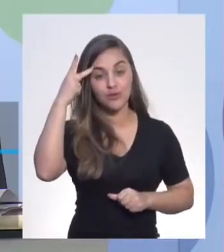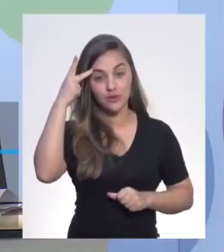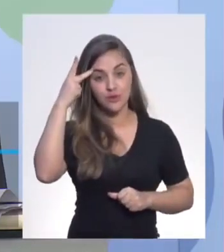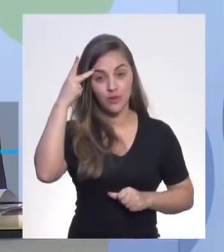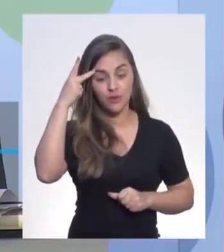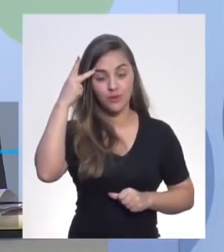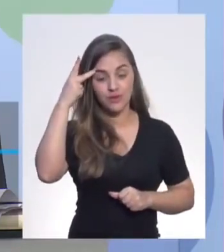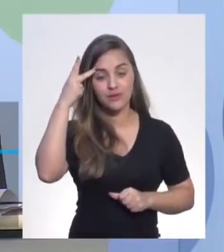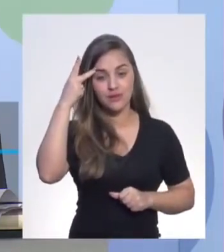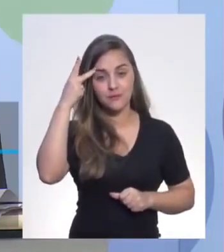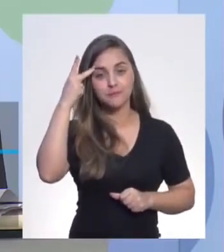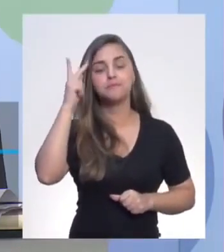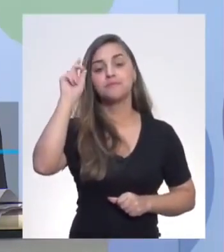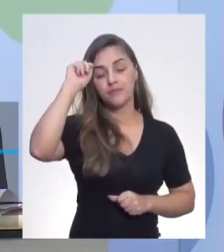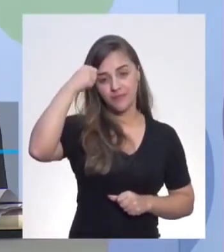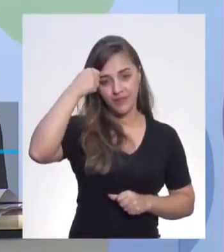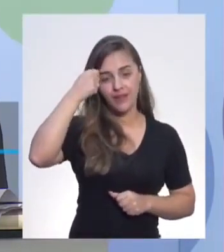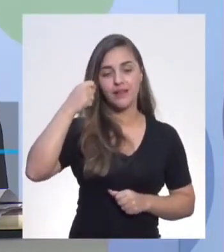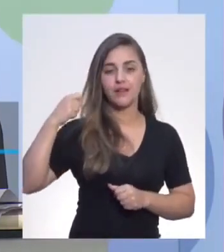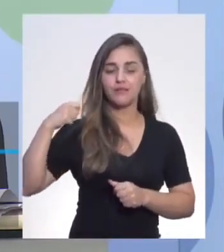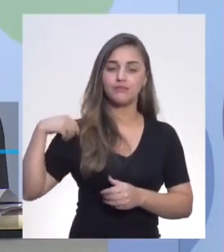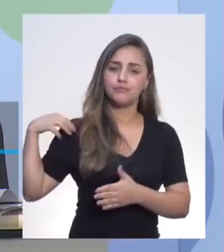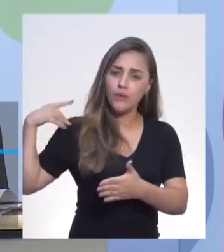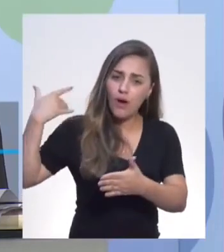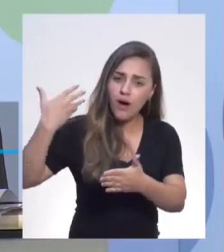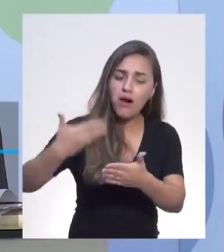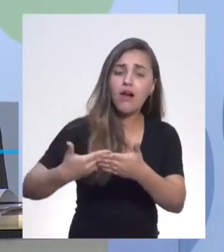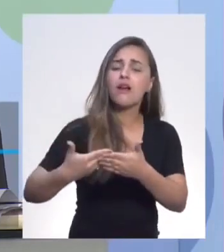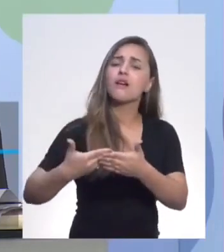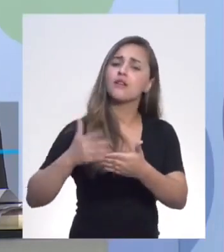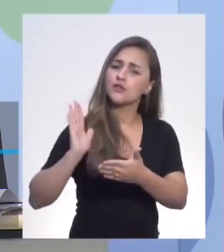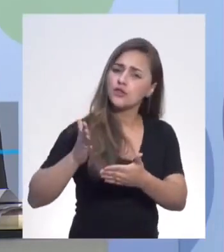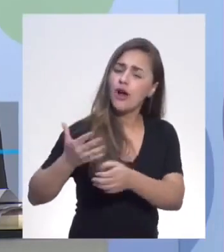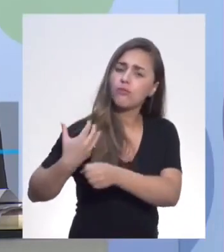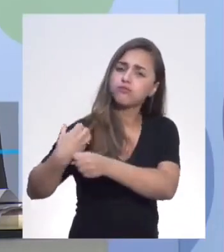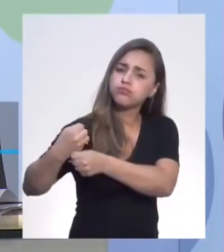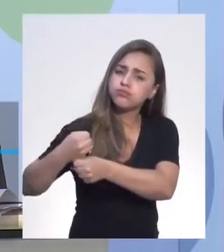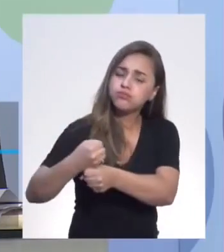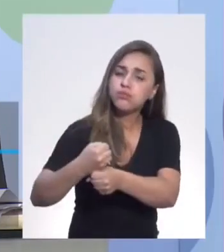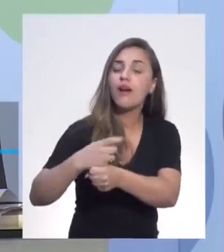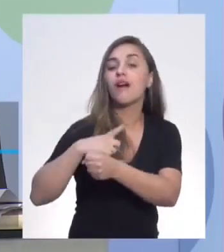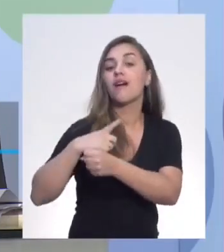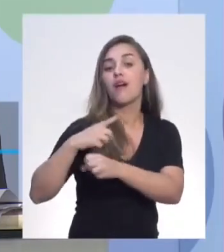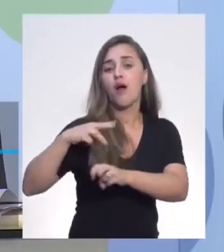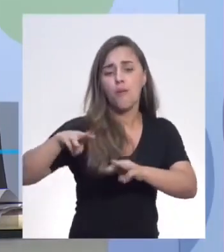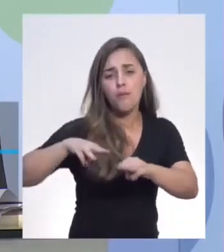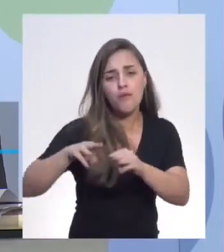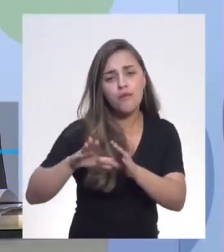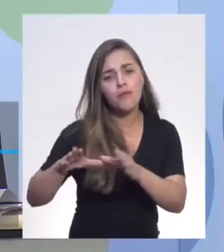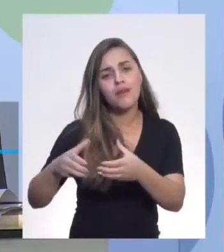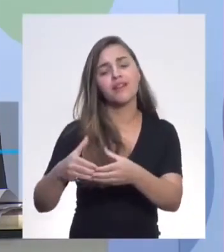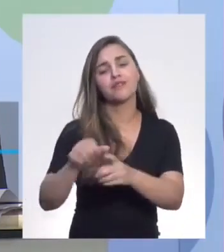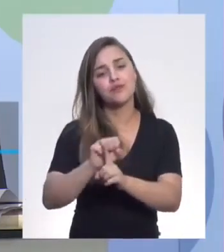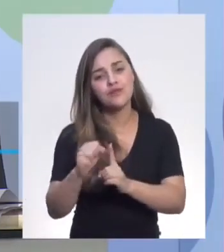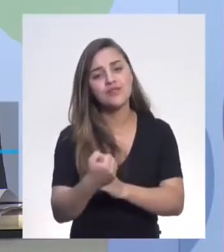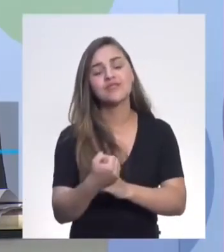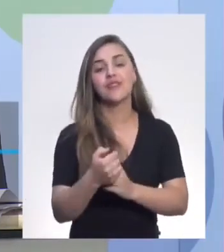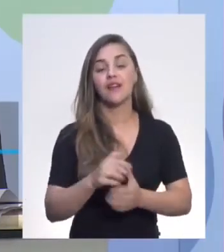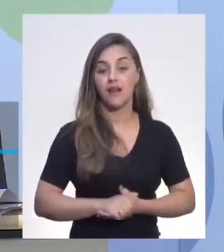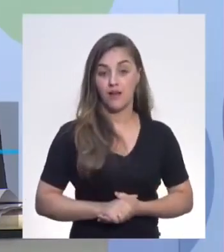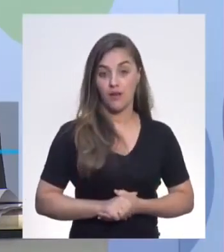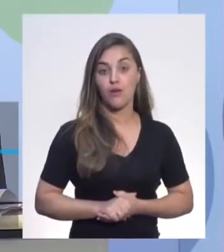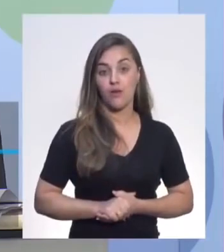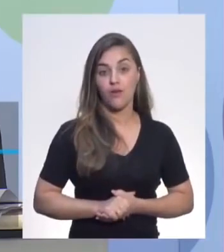comunidades quilombolas. Vejam, nós estamos falando desde o início dessa temática de movimentos sociais que nenhum direito cai do céu.